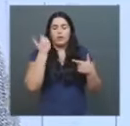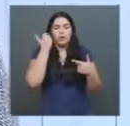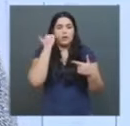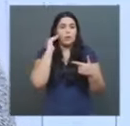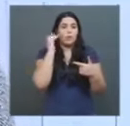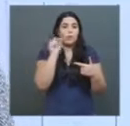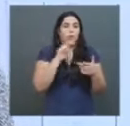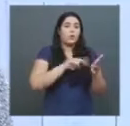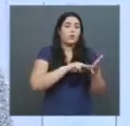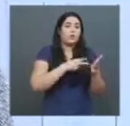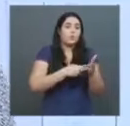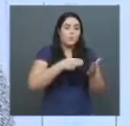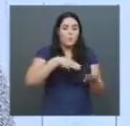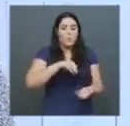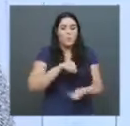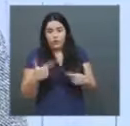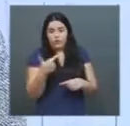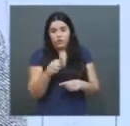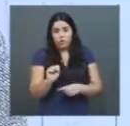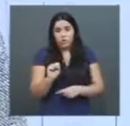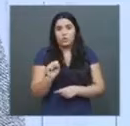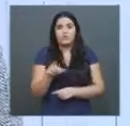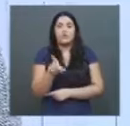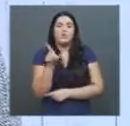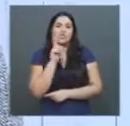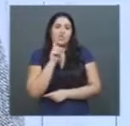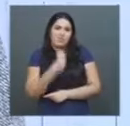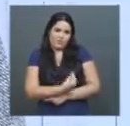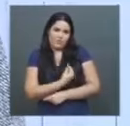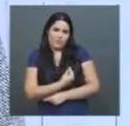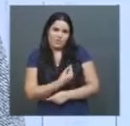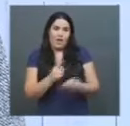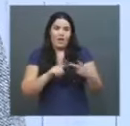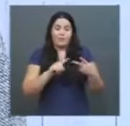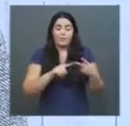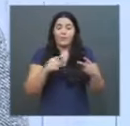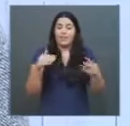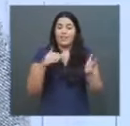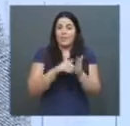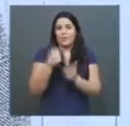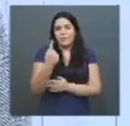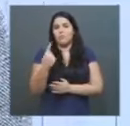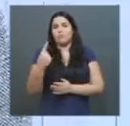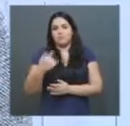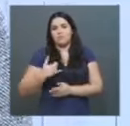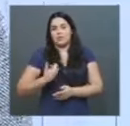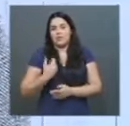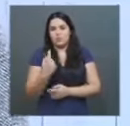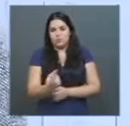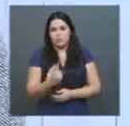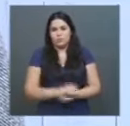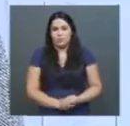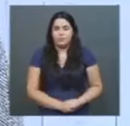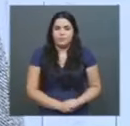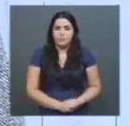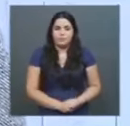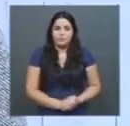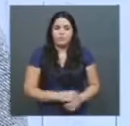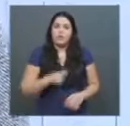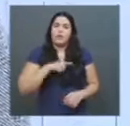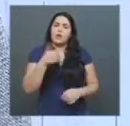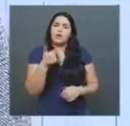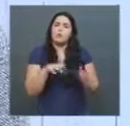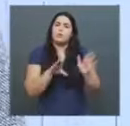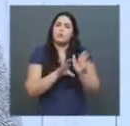que significa mortalidade infantil, 28 dias até um ano de idade, tá? E tem um outro conceito